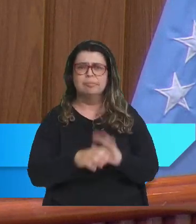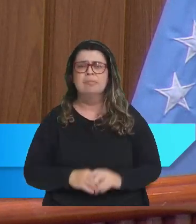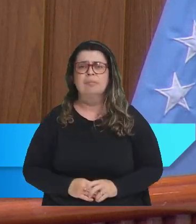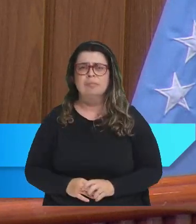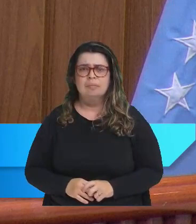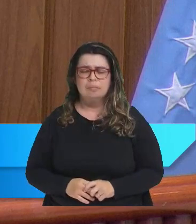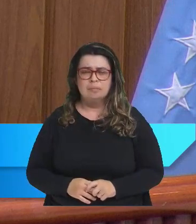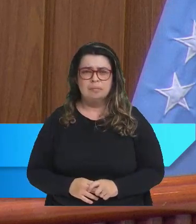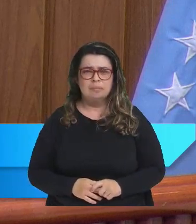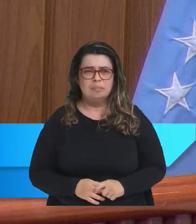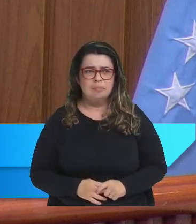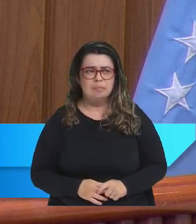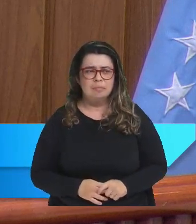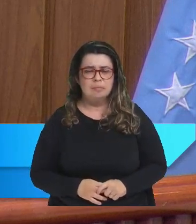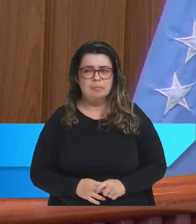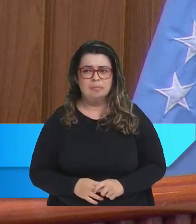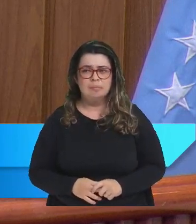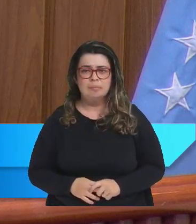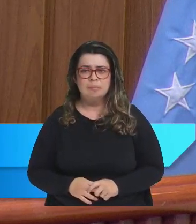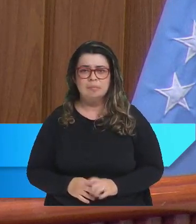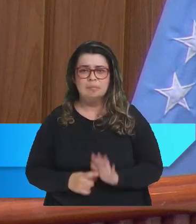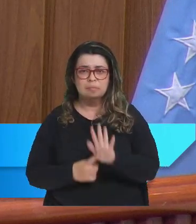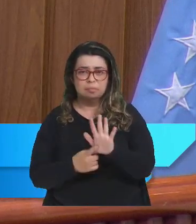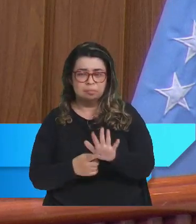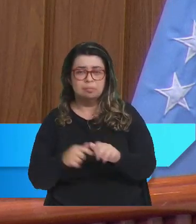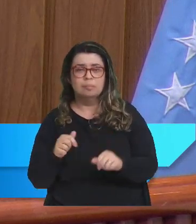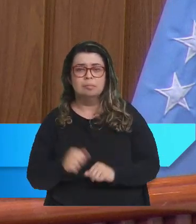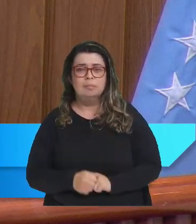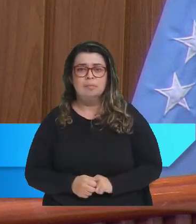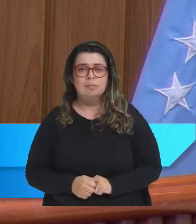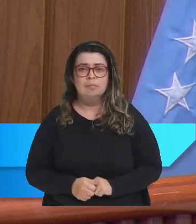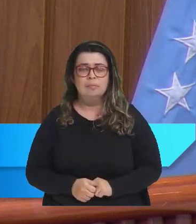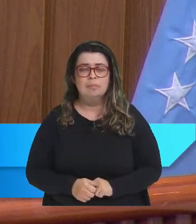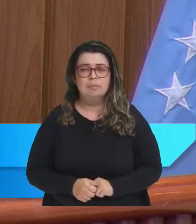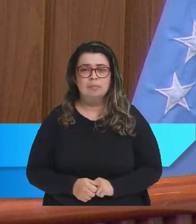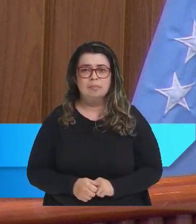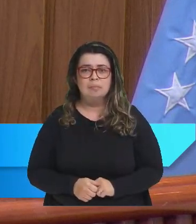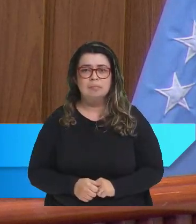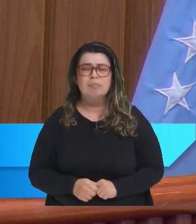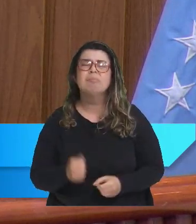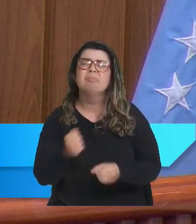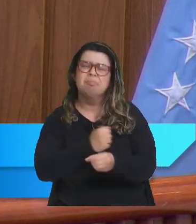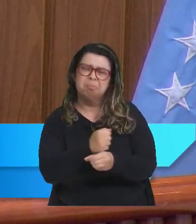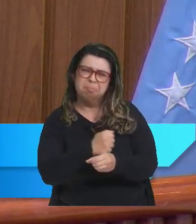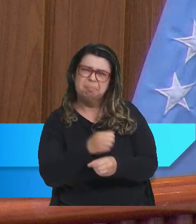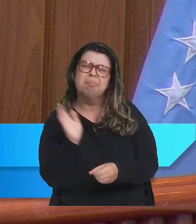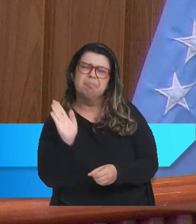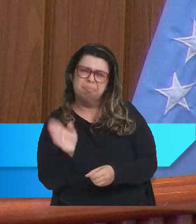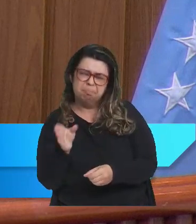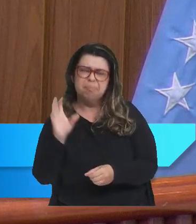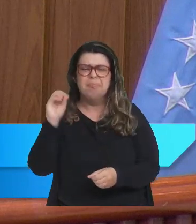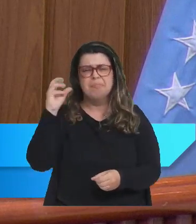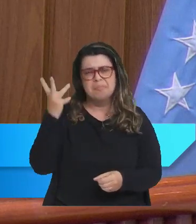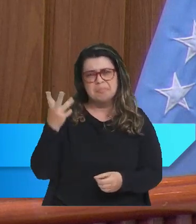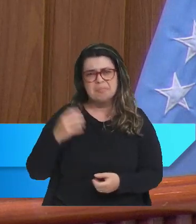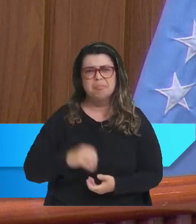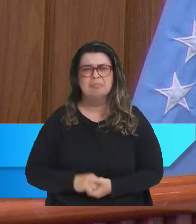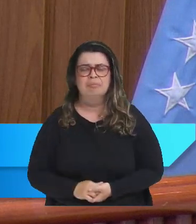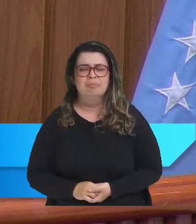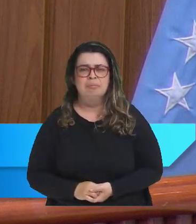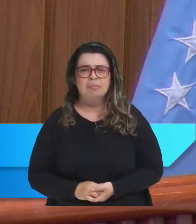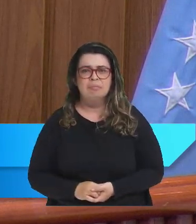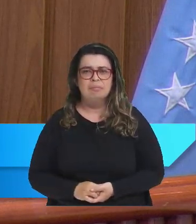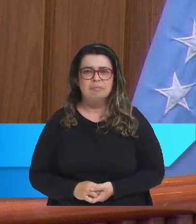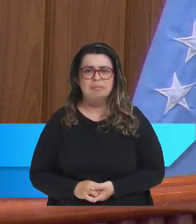cemitério. Nós apontamos, inclusive, que esses furtos já há anos acontecem, e